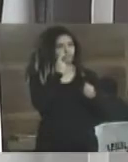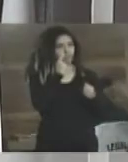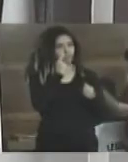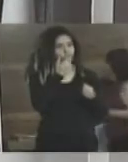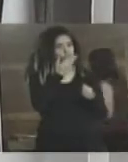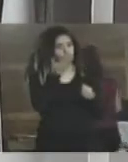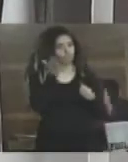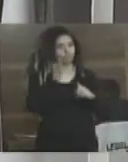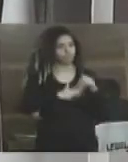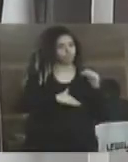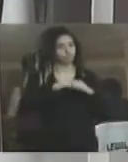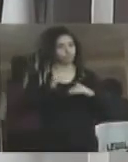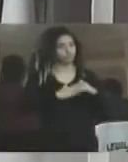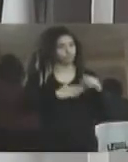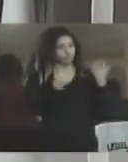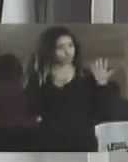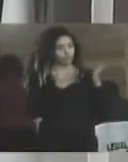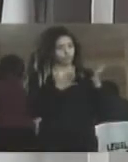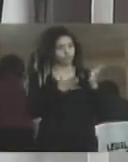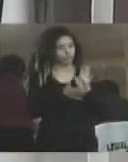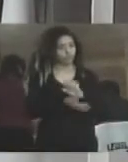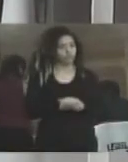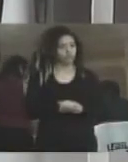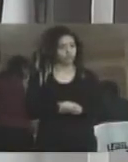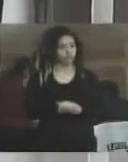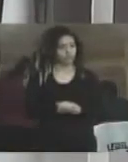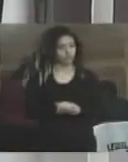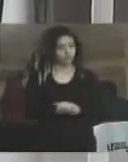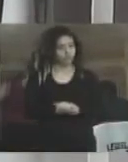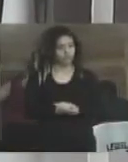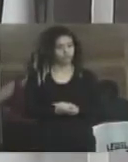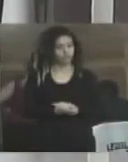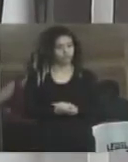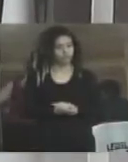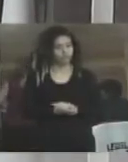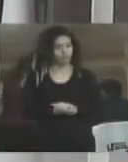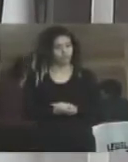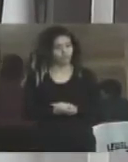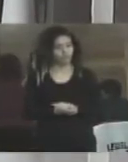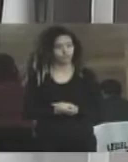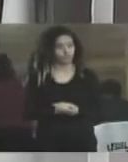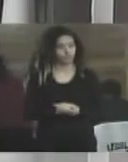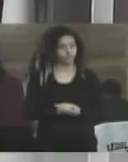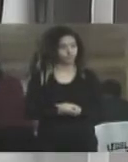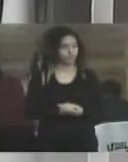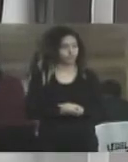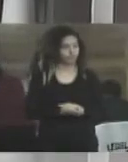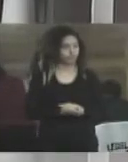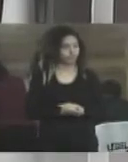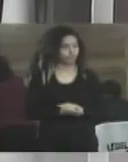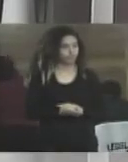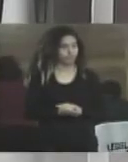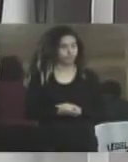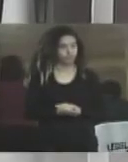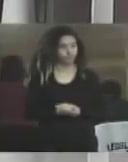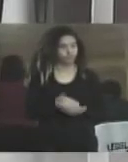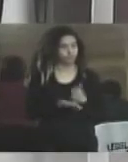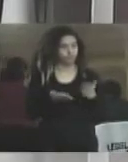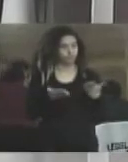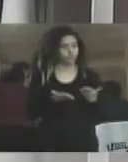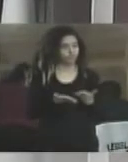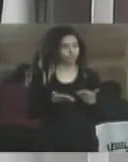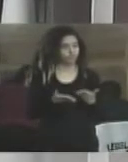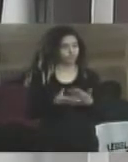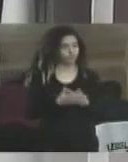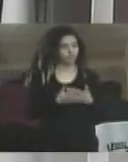é profissional, meus parabéns aí por estar cuidando do sorriso desse povo, né, tão sofrido. Então, hoje,